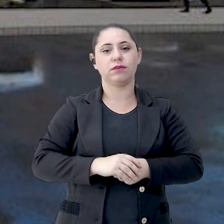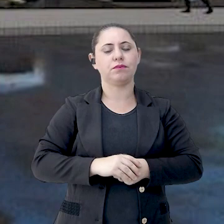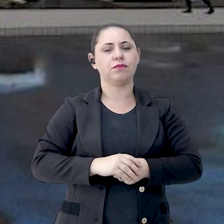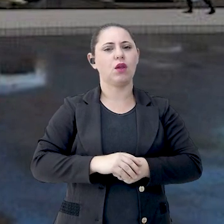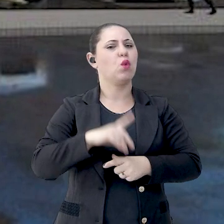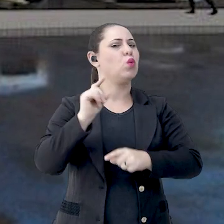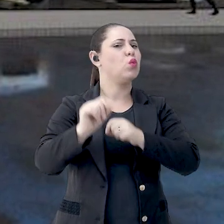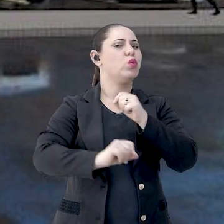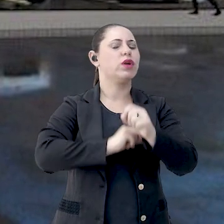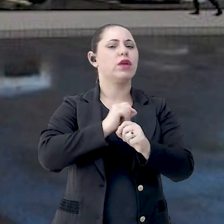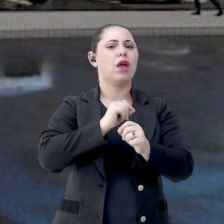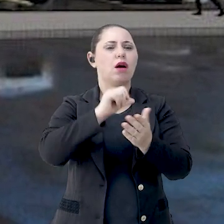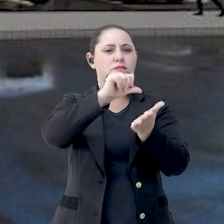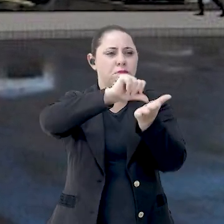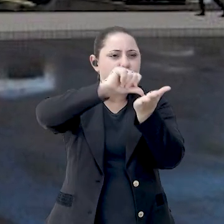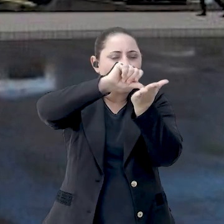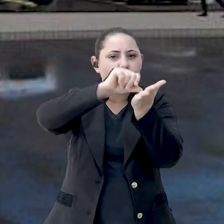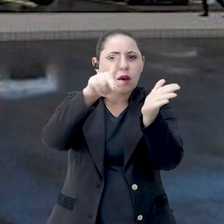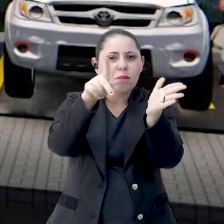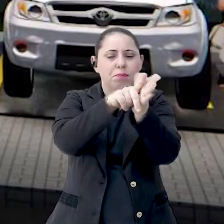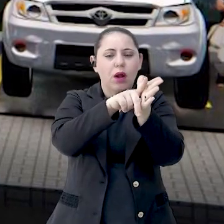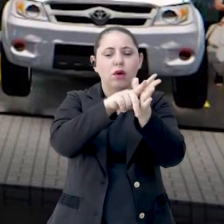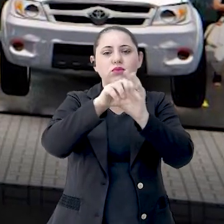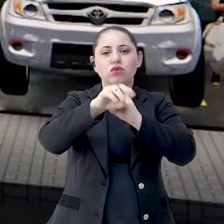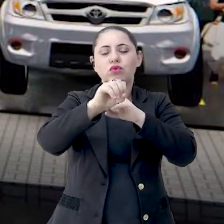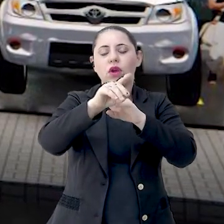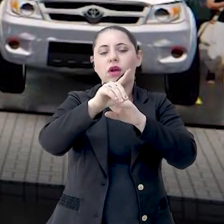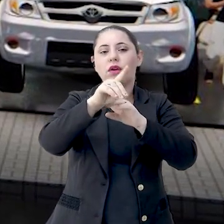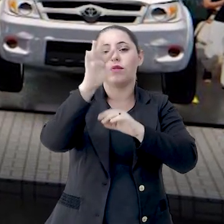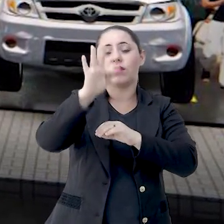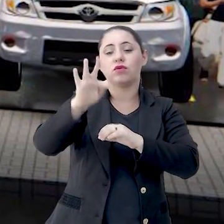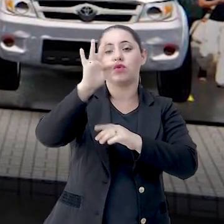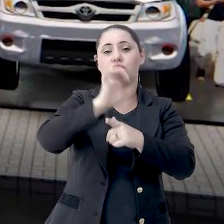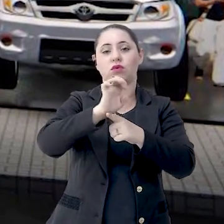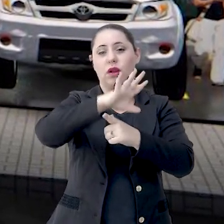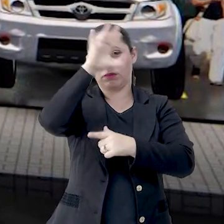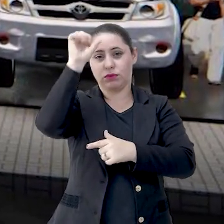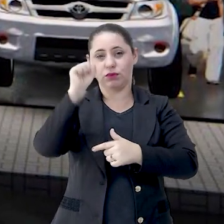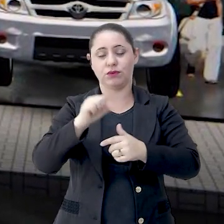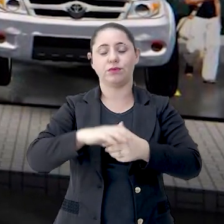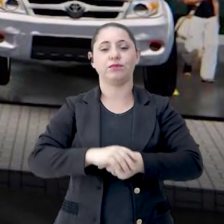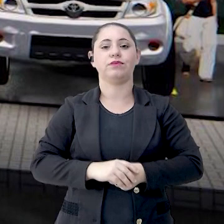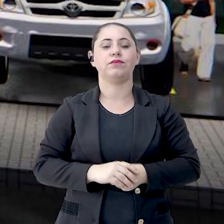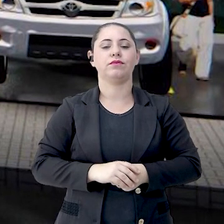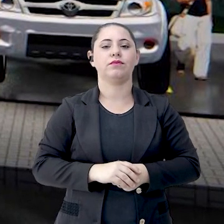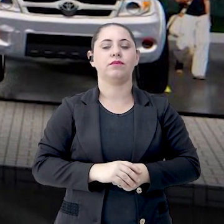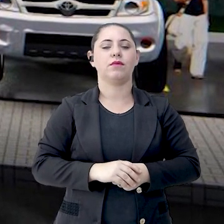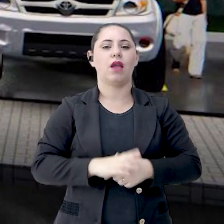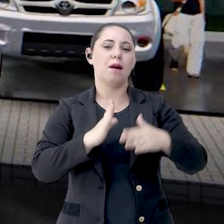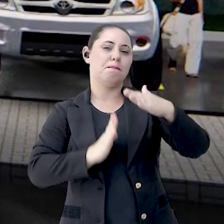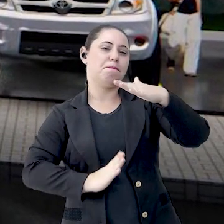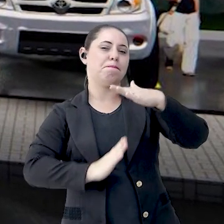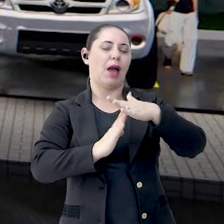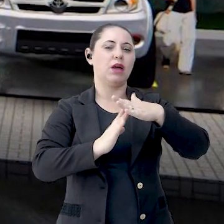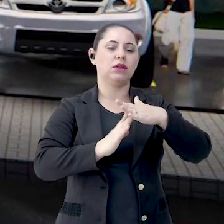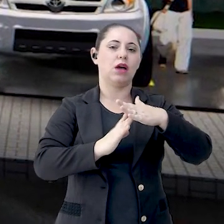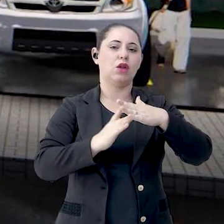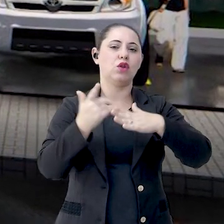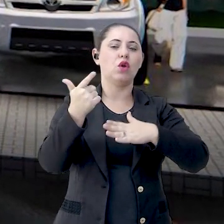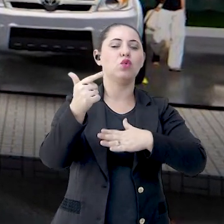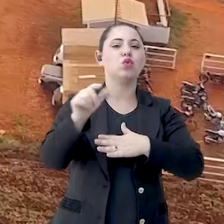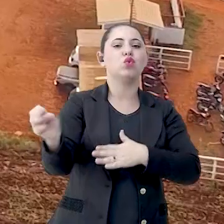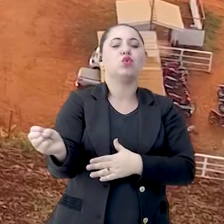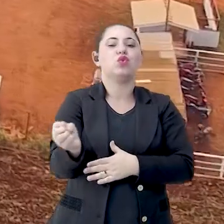uma obra de mais de 30 anos, a construção da sede do Departamento de Operações de Fronteira,